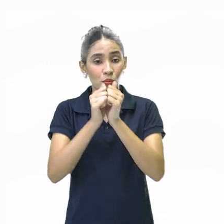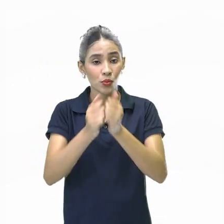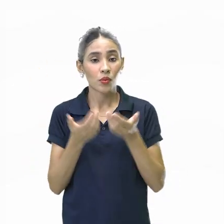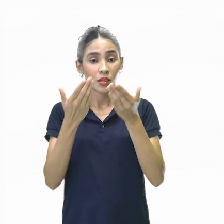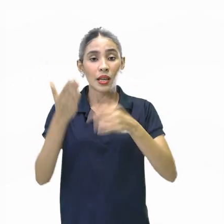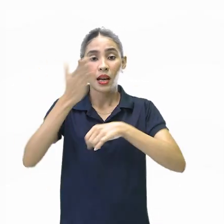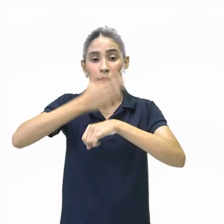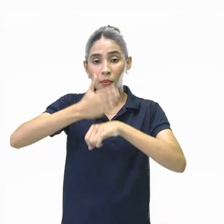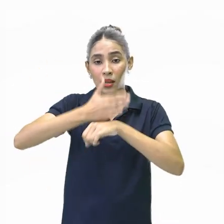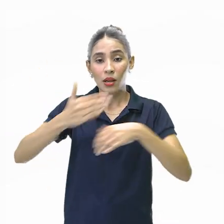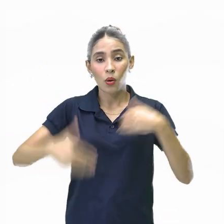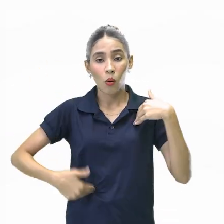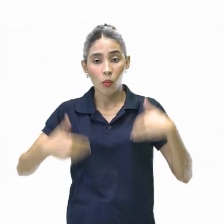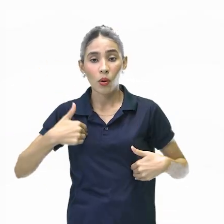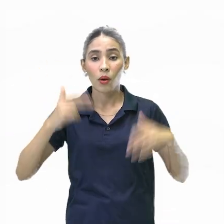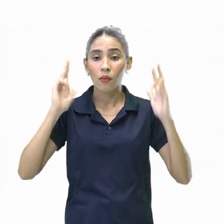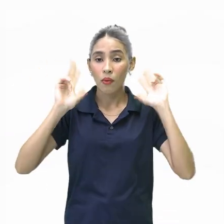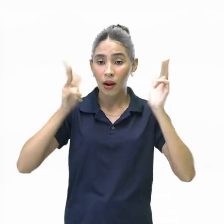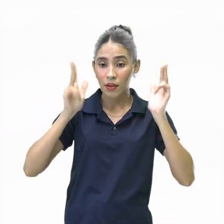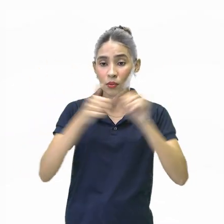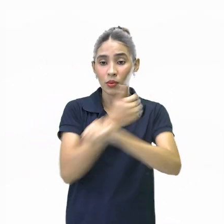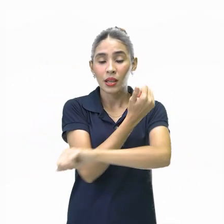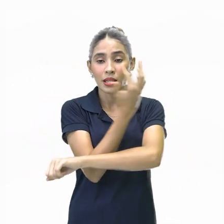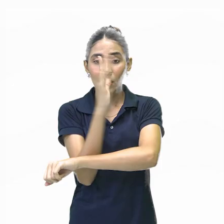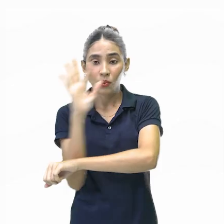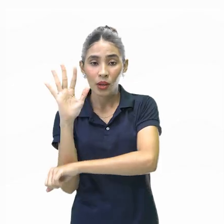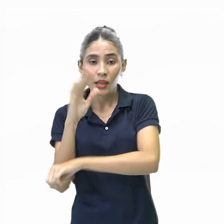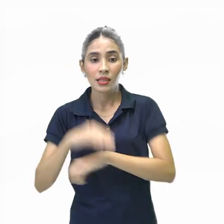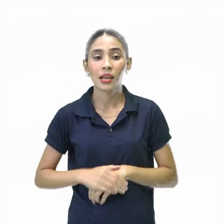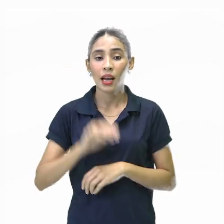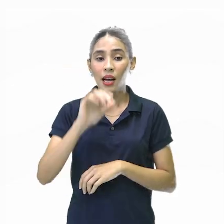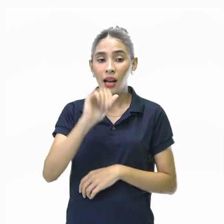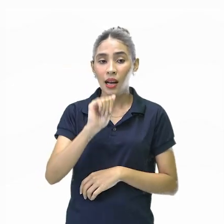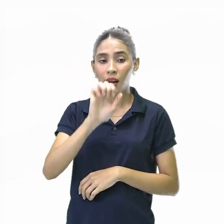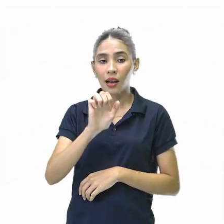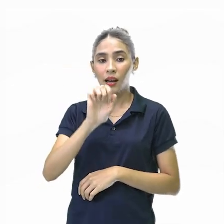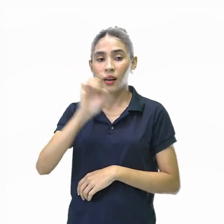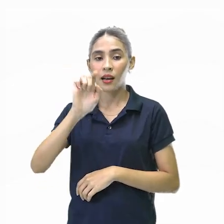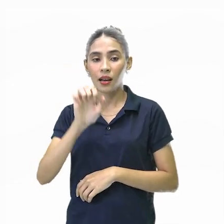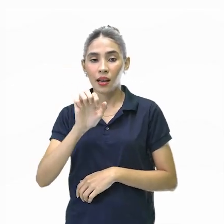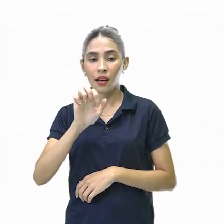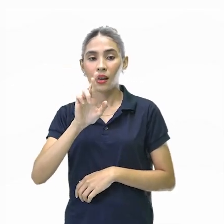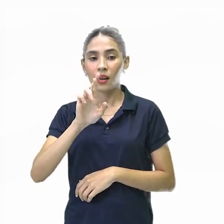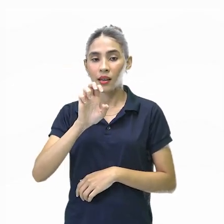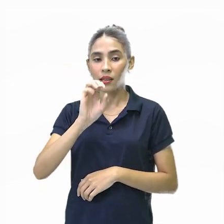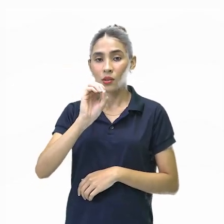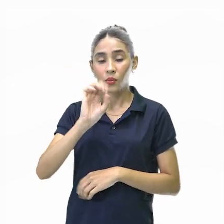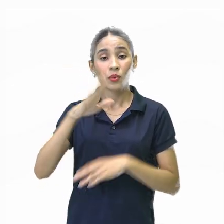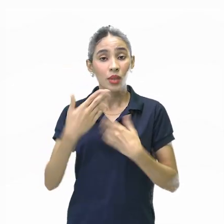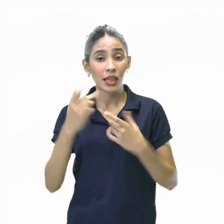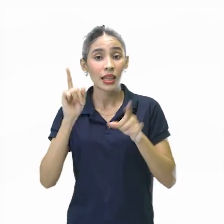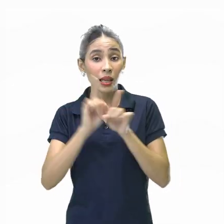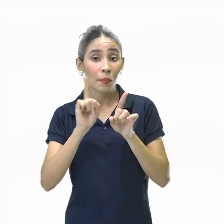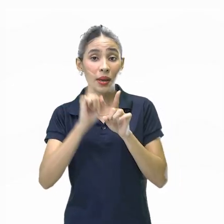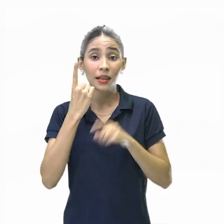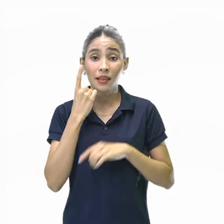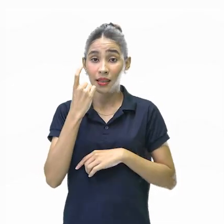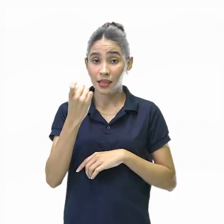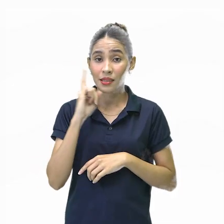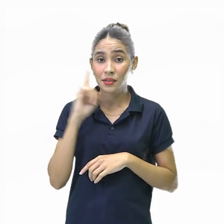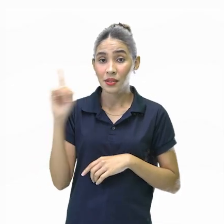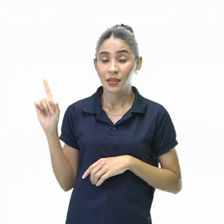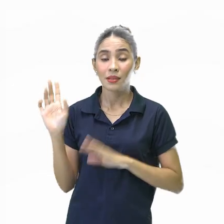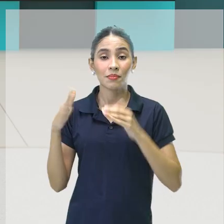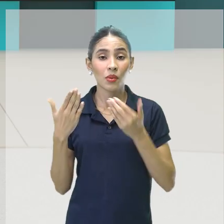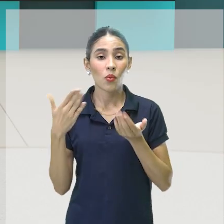práticas corporais de aventura na natureza em meio aéreo. Essas também são bem interessantes. Nós